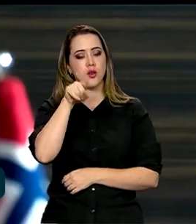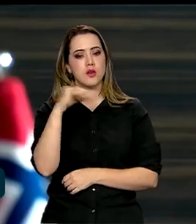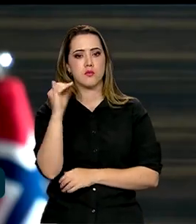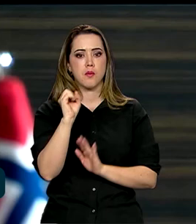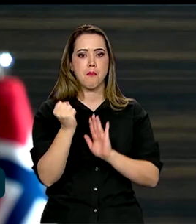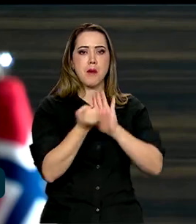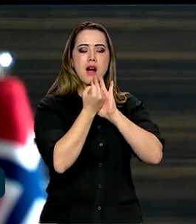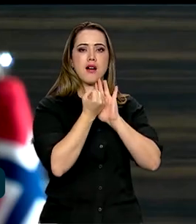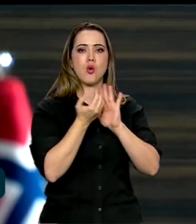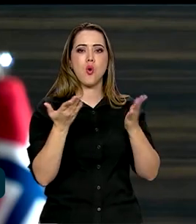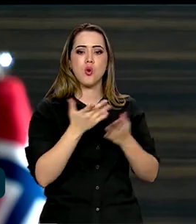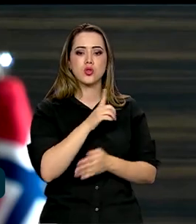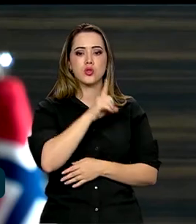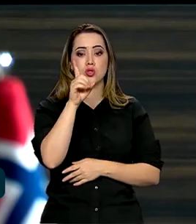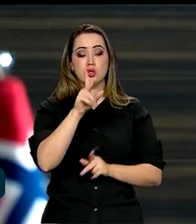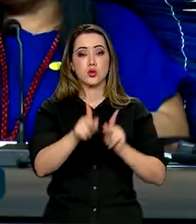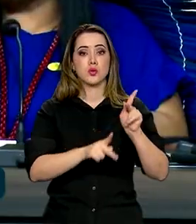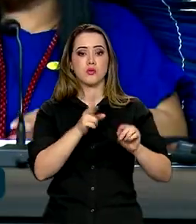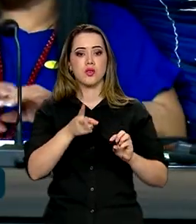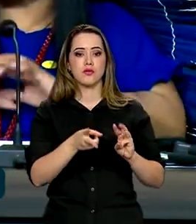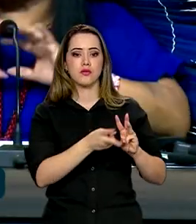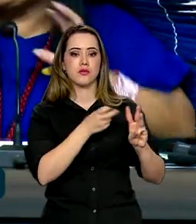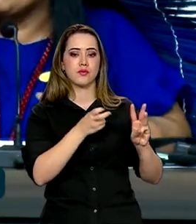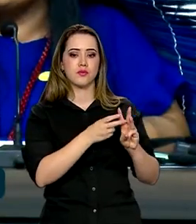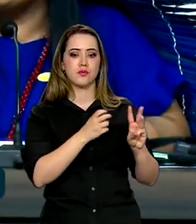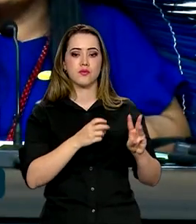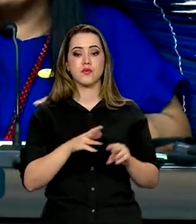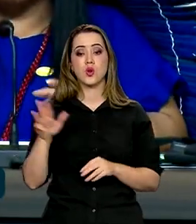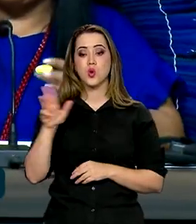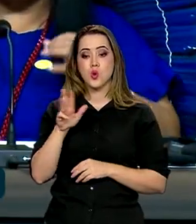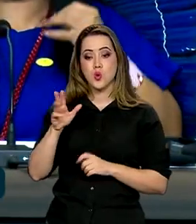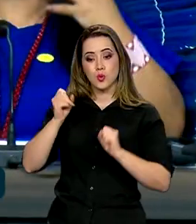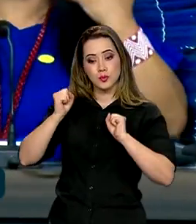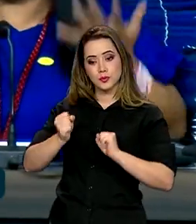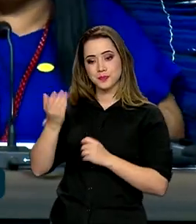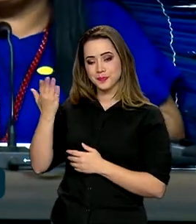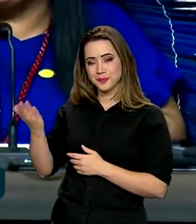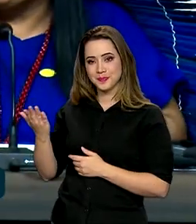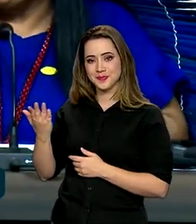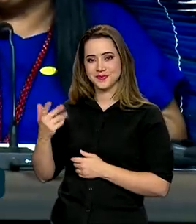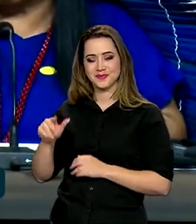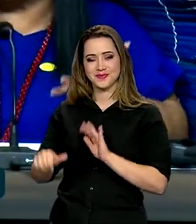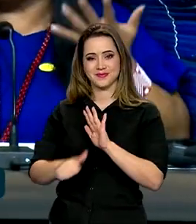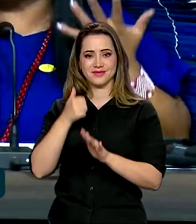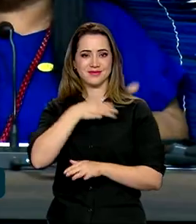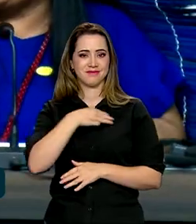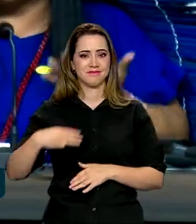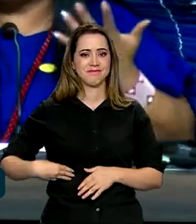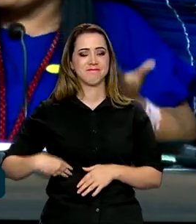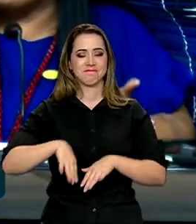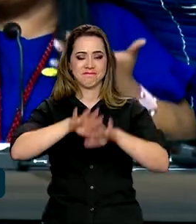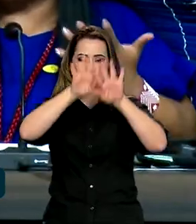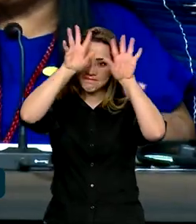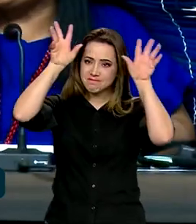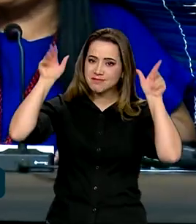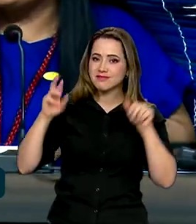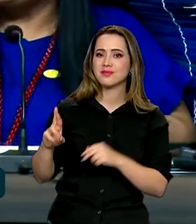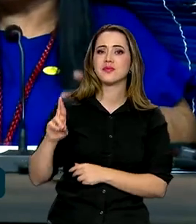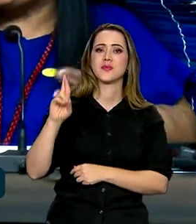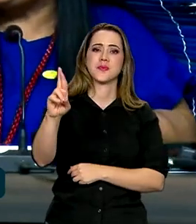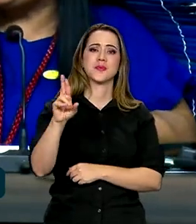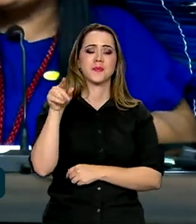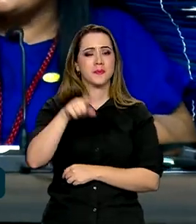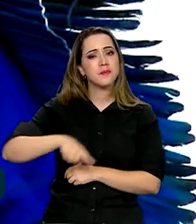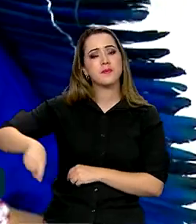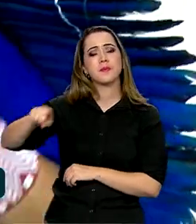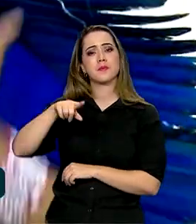Dia Internacional dos Povos Indígenas, Lula deu a palavra para a primeira-ministra que representa essas pessoas na história do